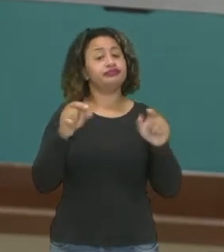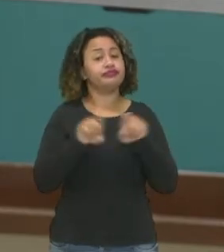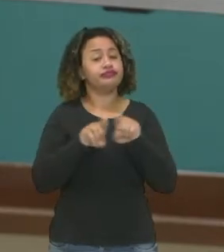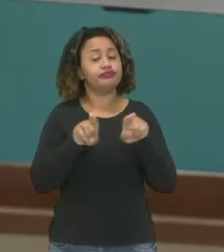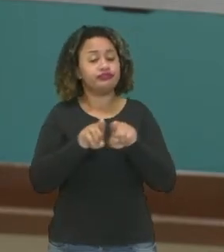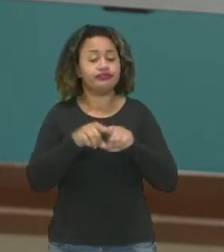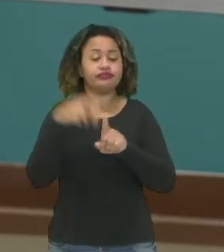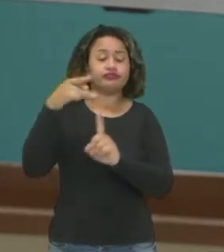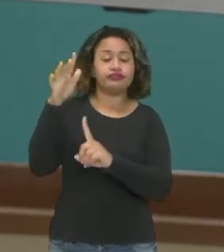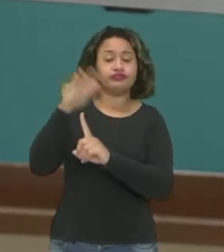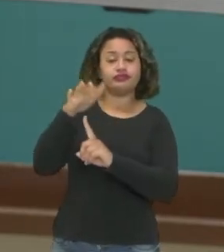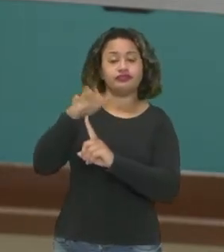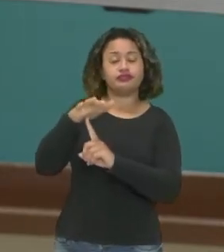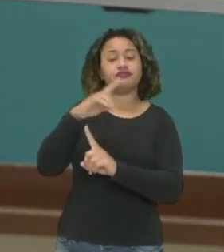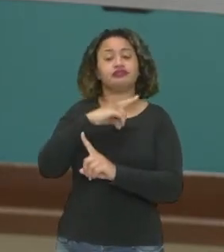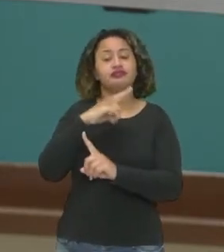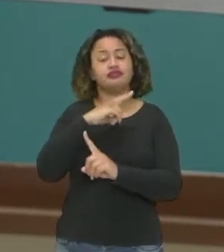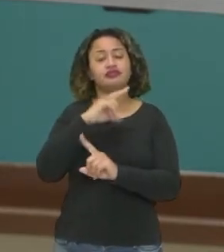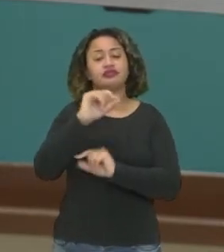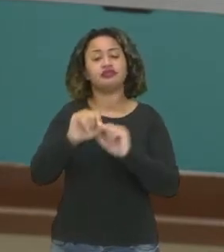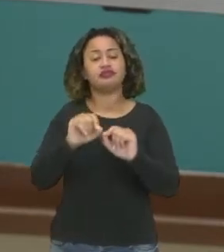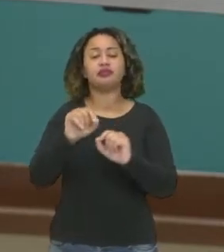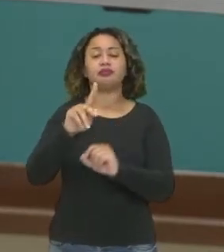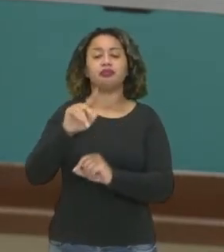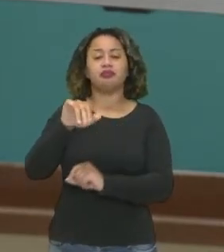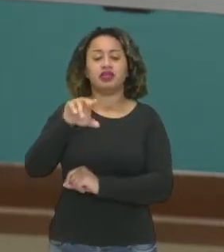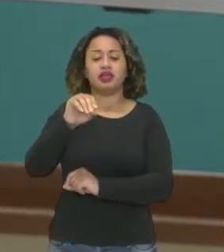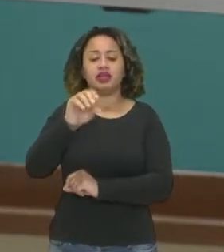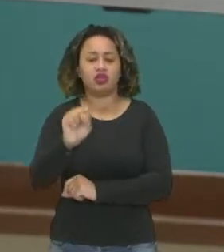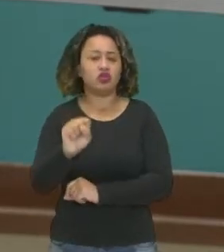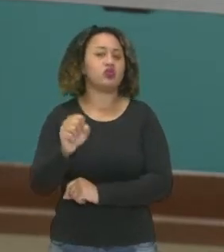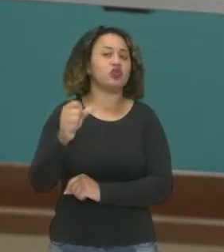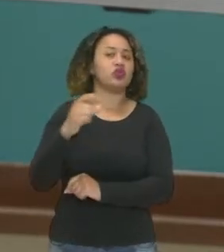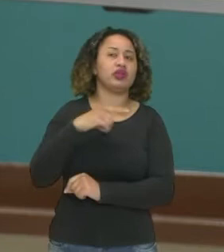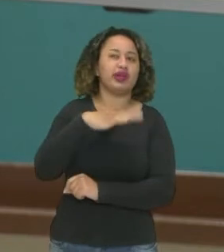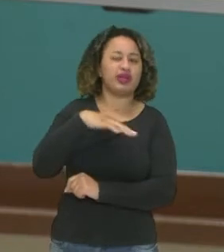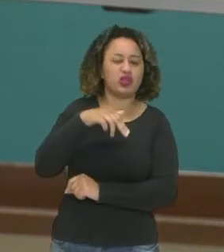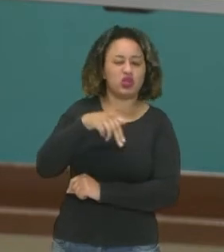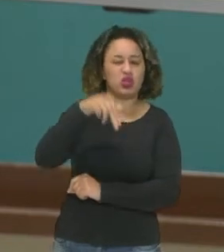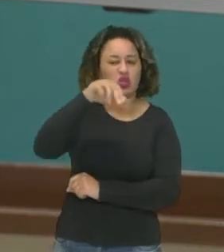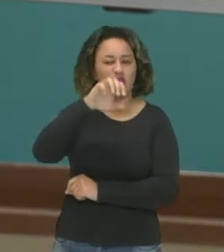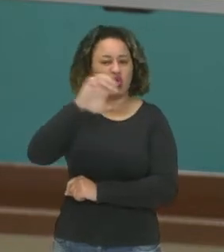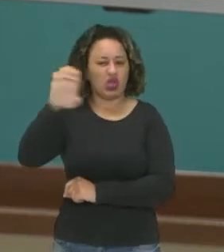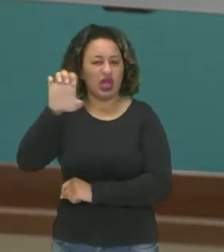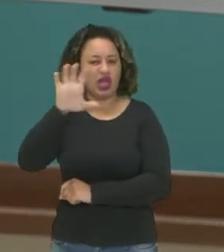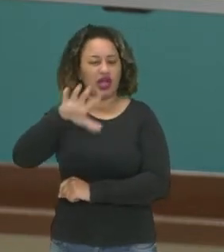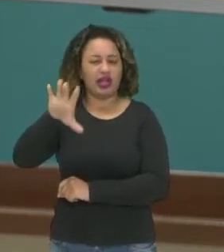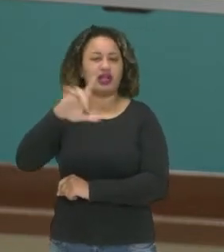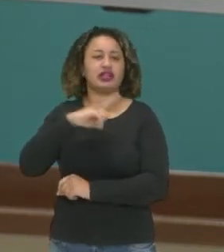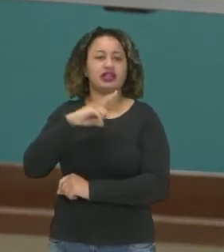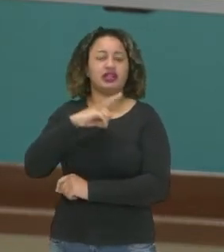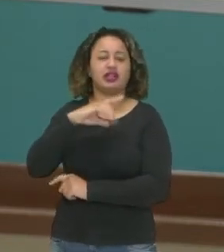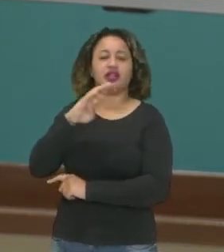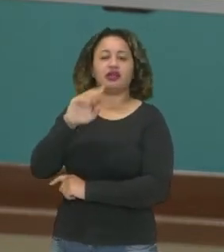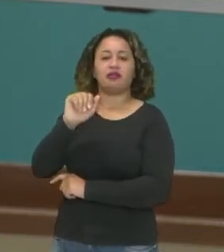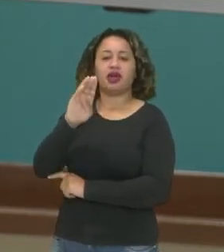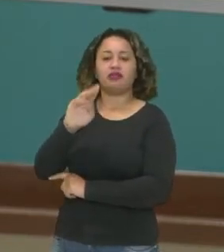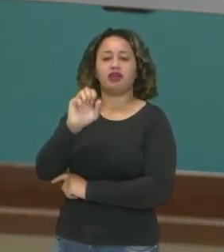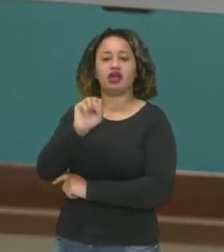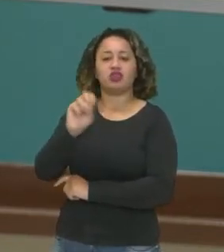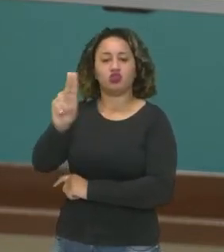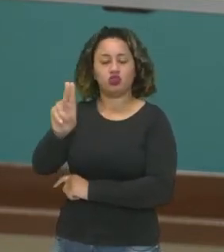no Paraná temos pinos, né? Você tem ali na região nordeste o babaçu,